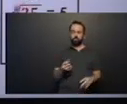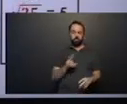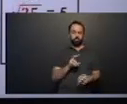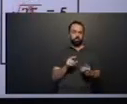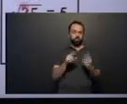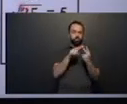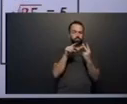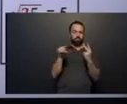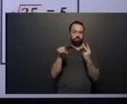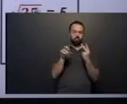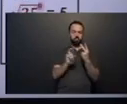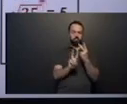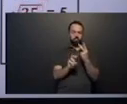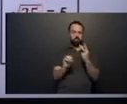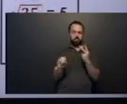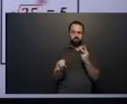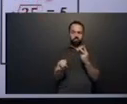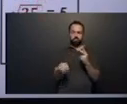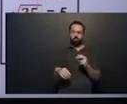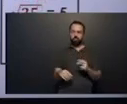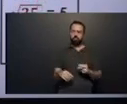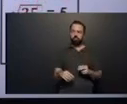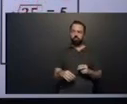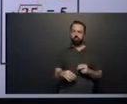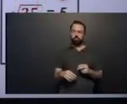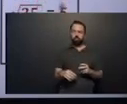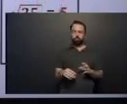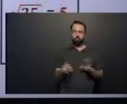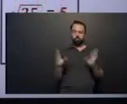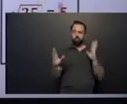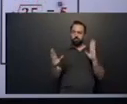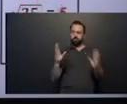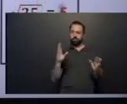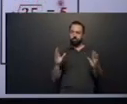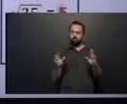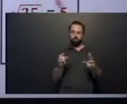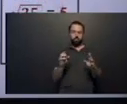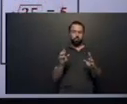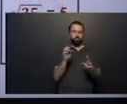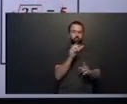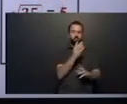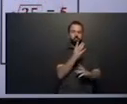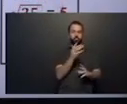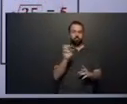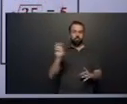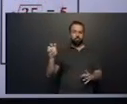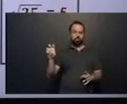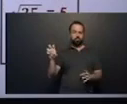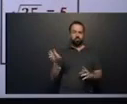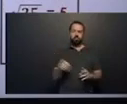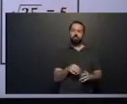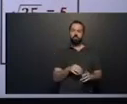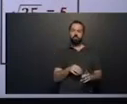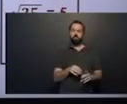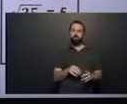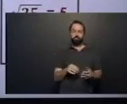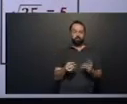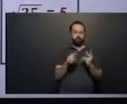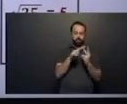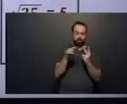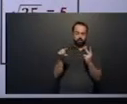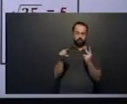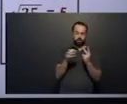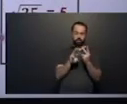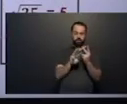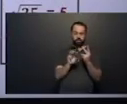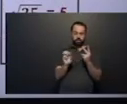25. Né? Ela é um número entre 4 e 5. E, finalmente, aqui a raiz quadrada de